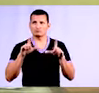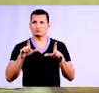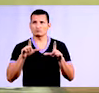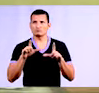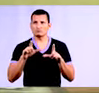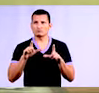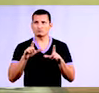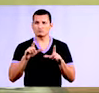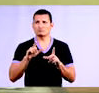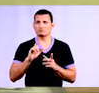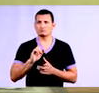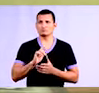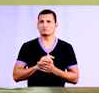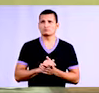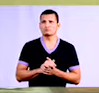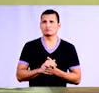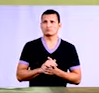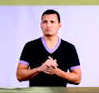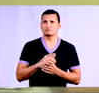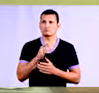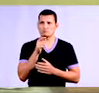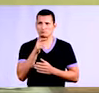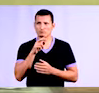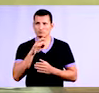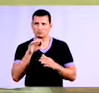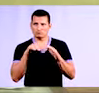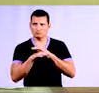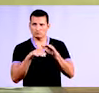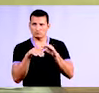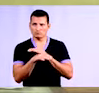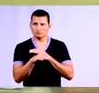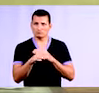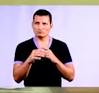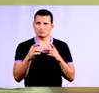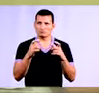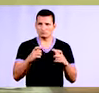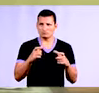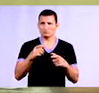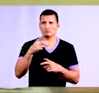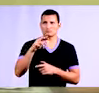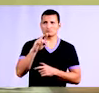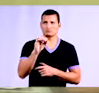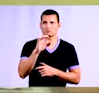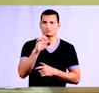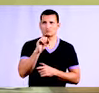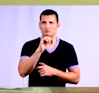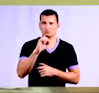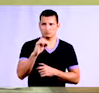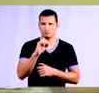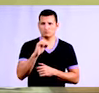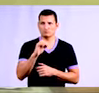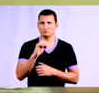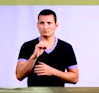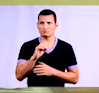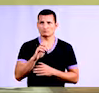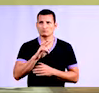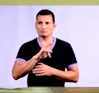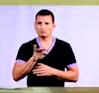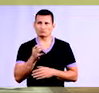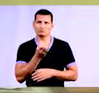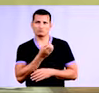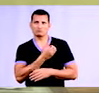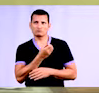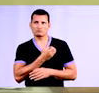após esse endereço. Então ele vai guardando o ponto onde os processos são carregados, e vai gerando esse